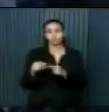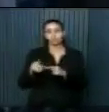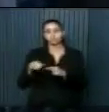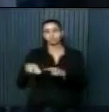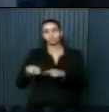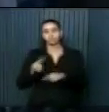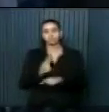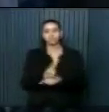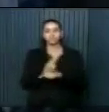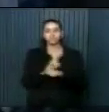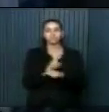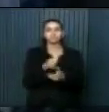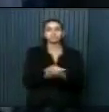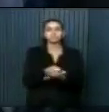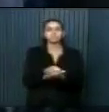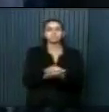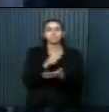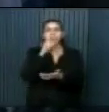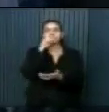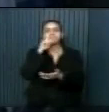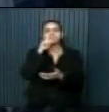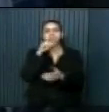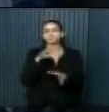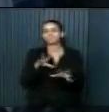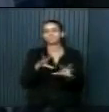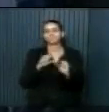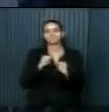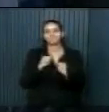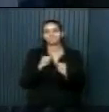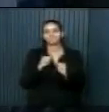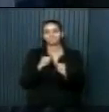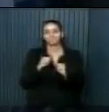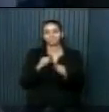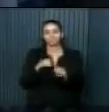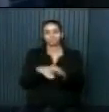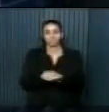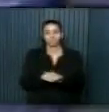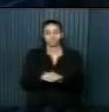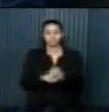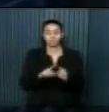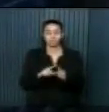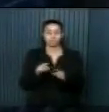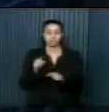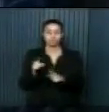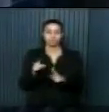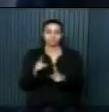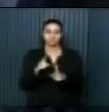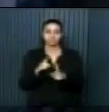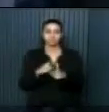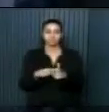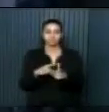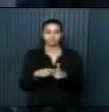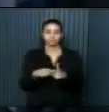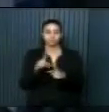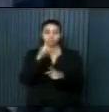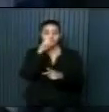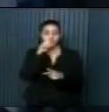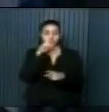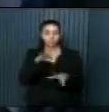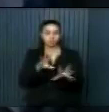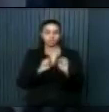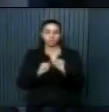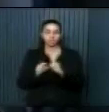empréstimo compulsório e o risco de não recebimento do depositante. Mas essa questão do risco do recebimento por